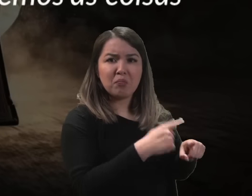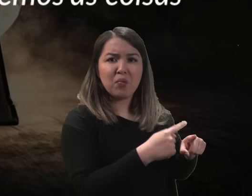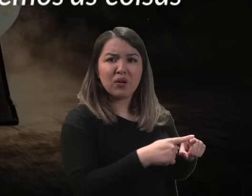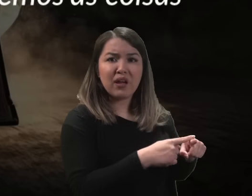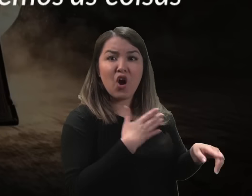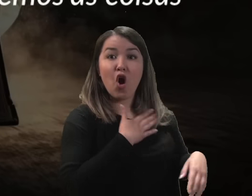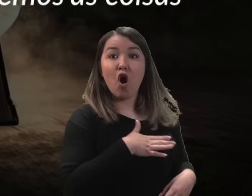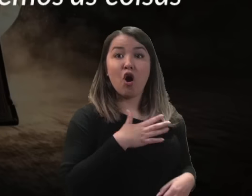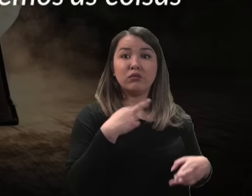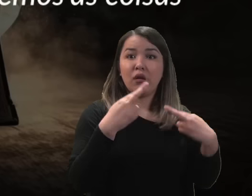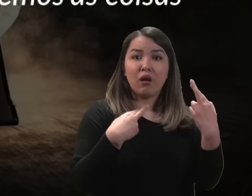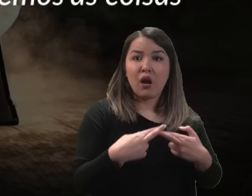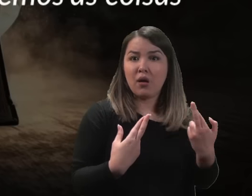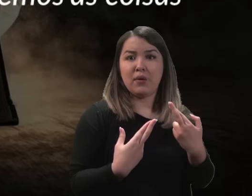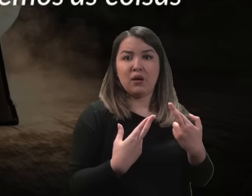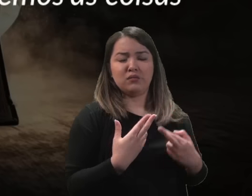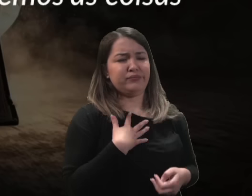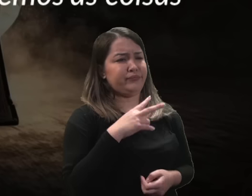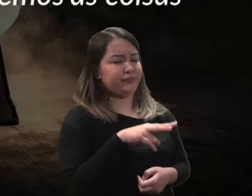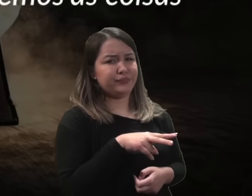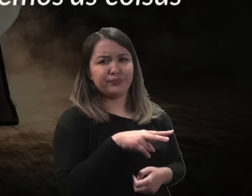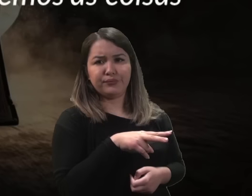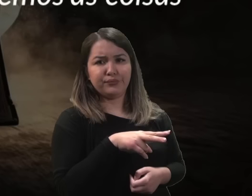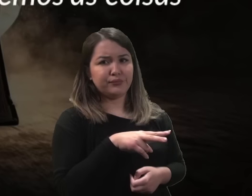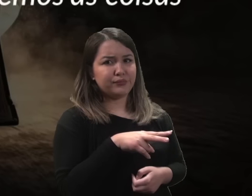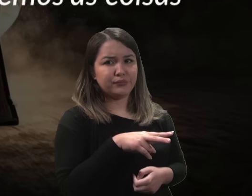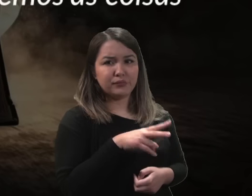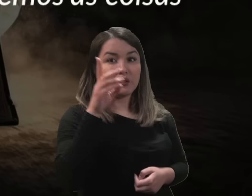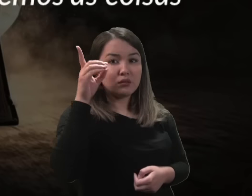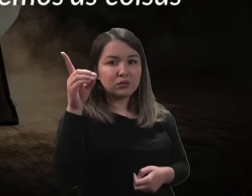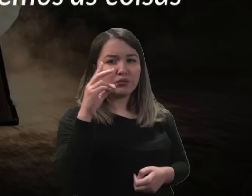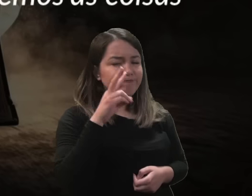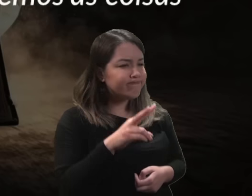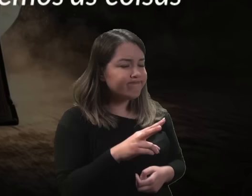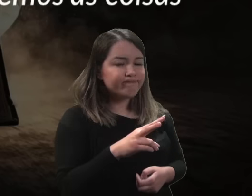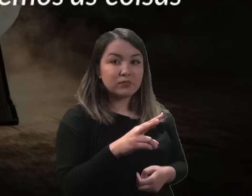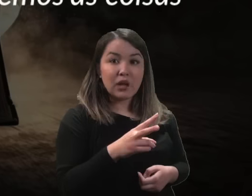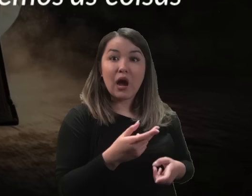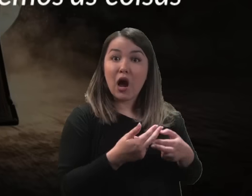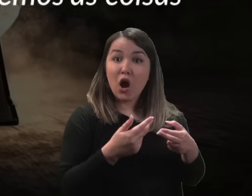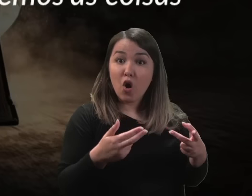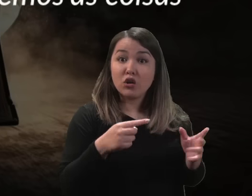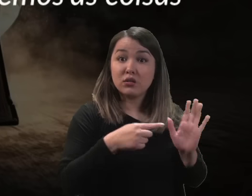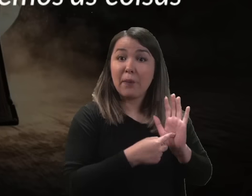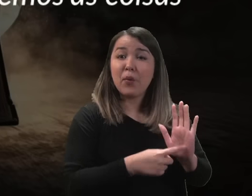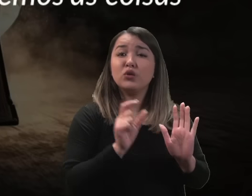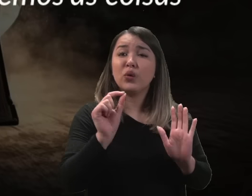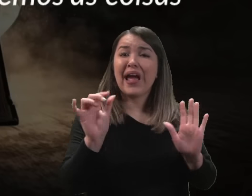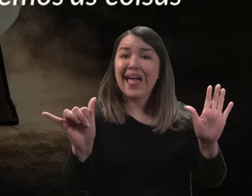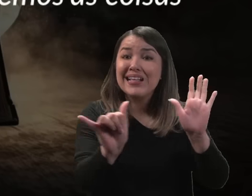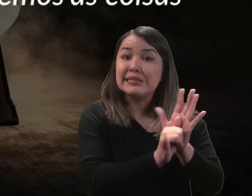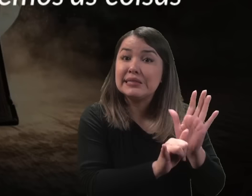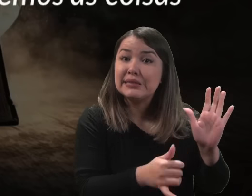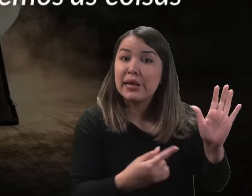prostrados no deserto ora estas coisas se tornaram exemplos para nós